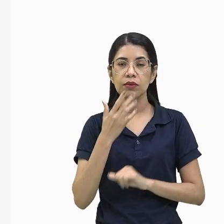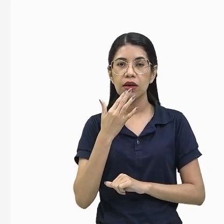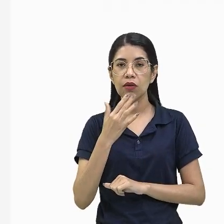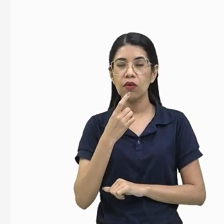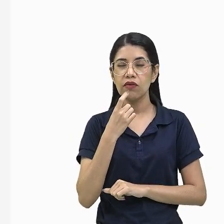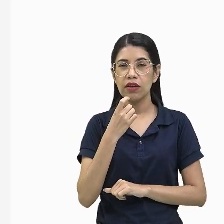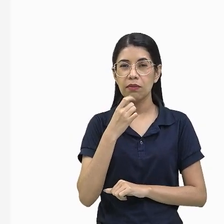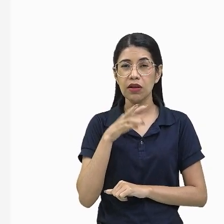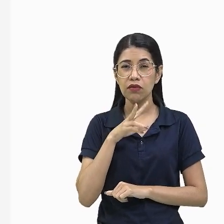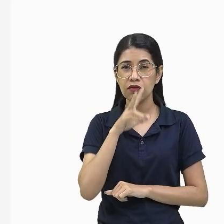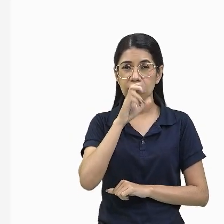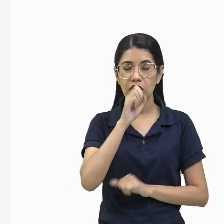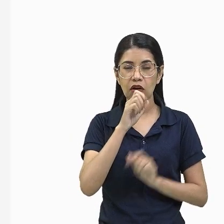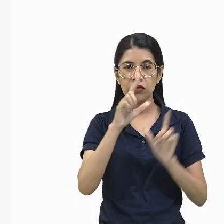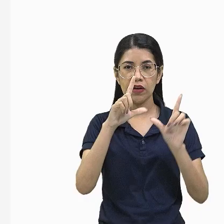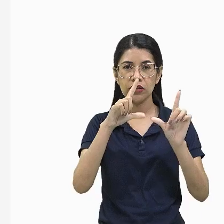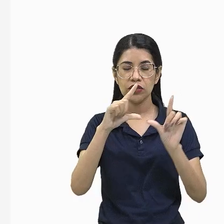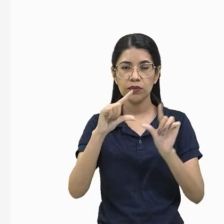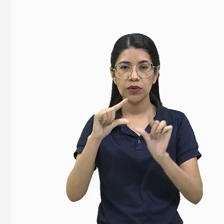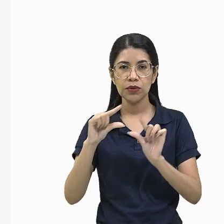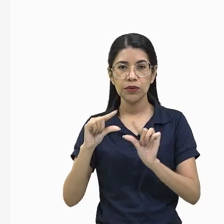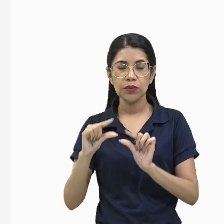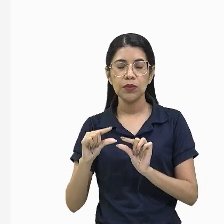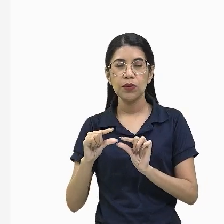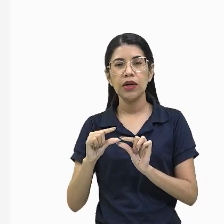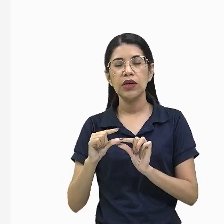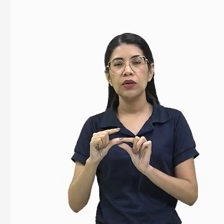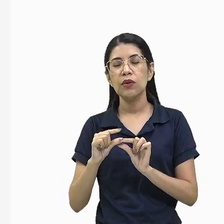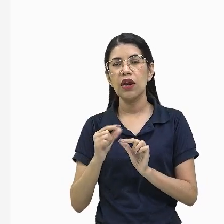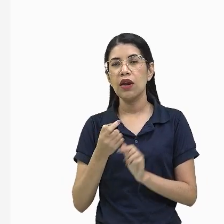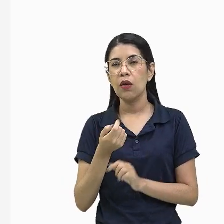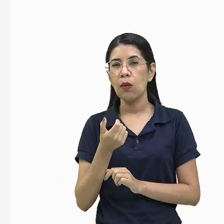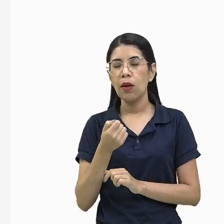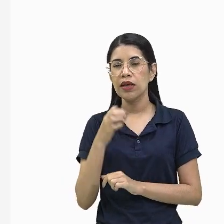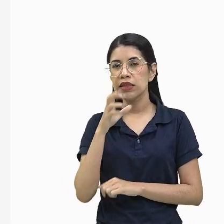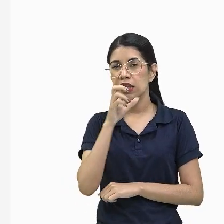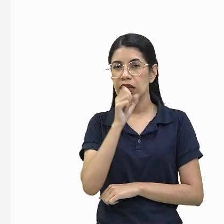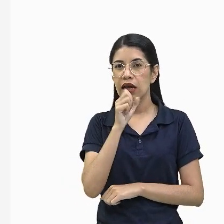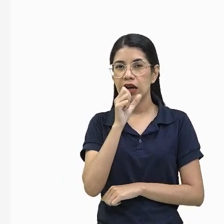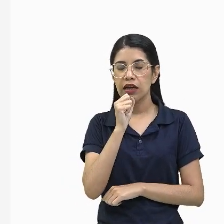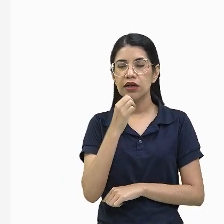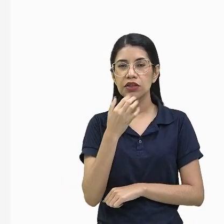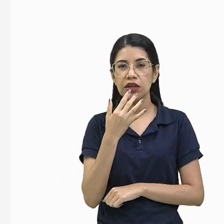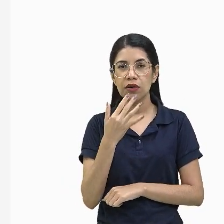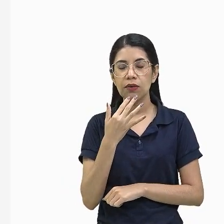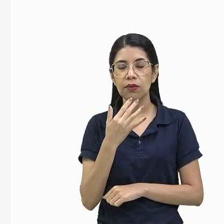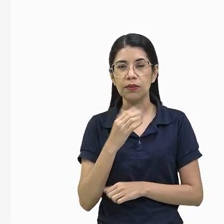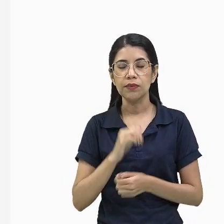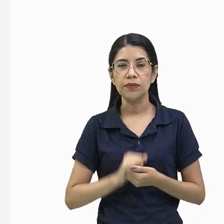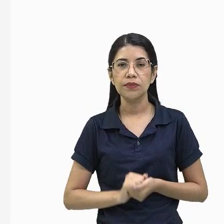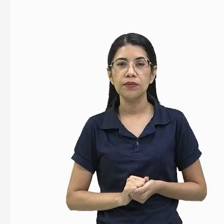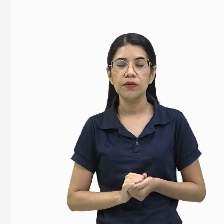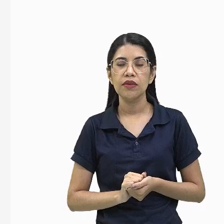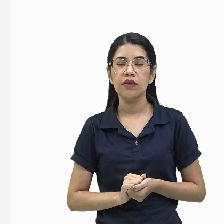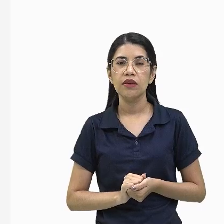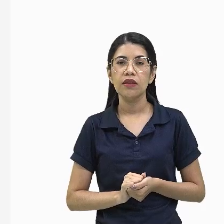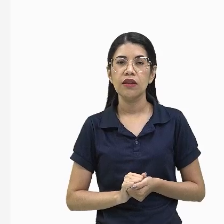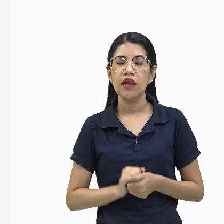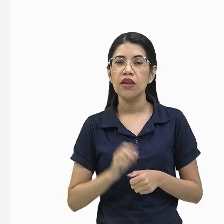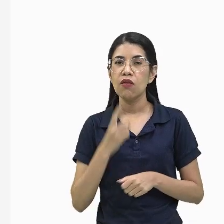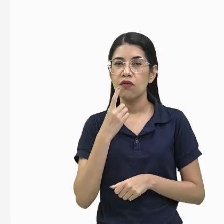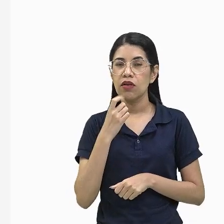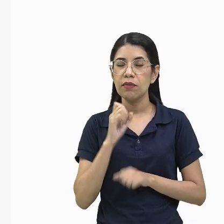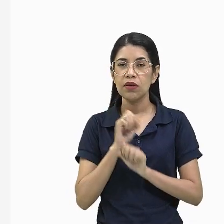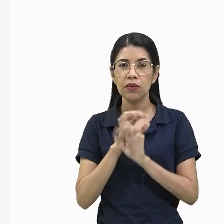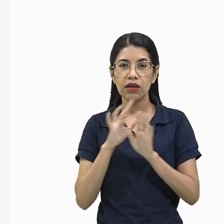intenso, chegando ali a uma cor mais alaranjada, um tom alaranjado, assim, um vermelho que seria um vermelho mais claro, que